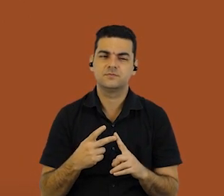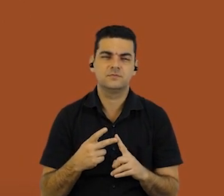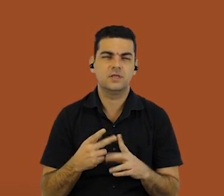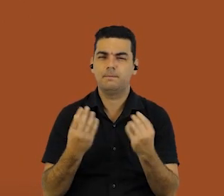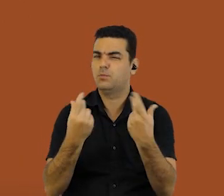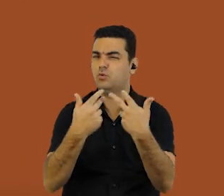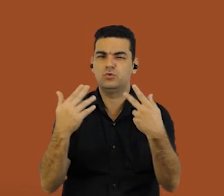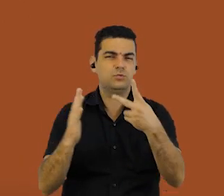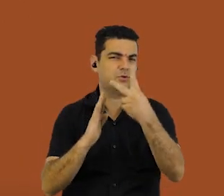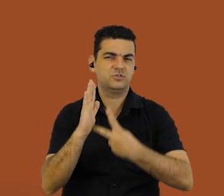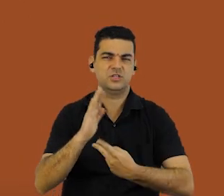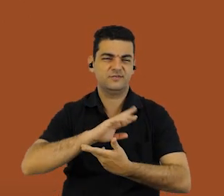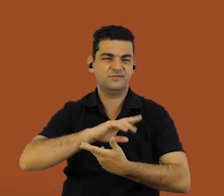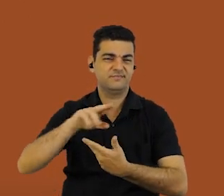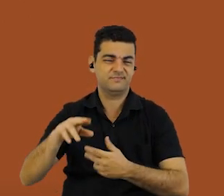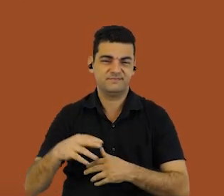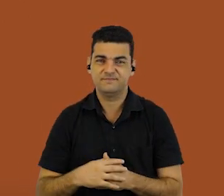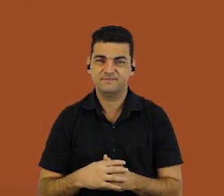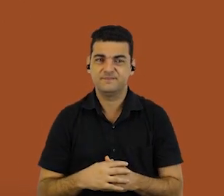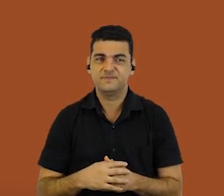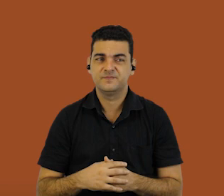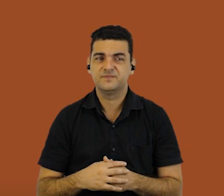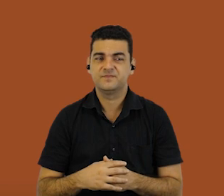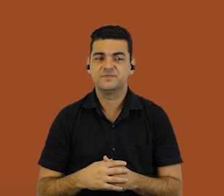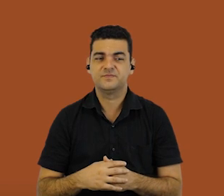e dos outros demais núcleos,